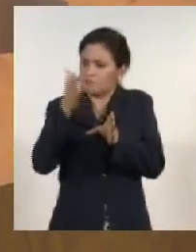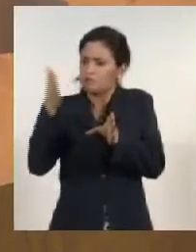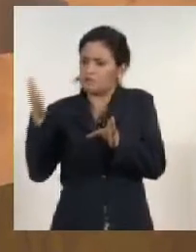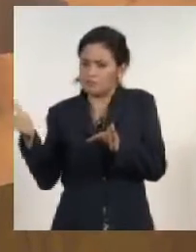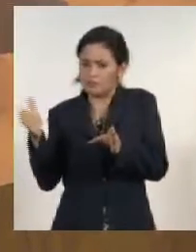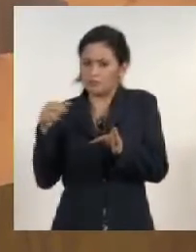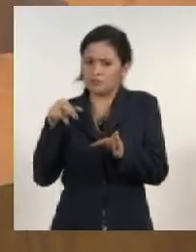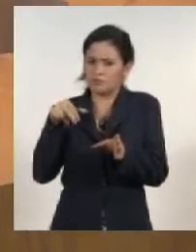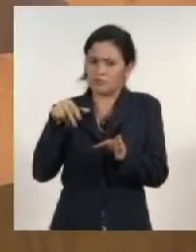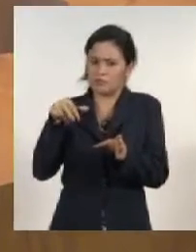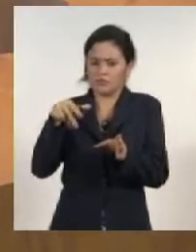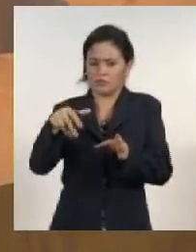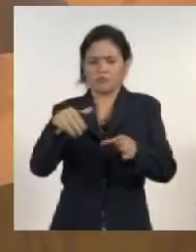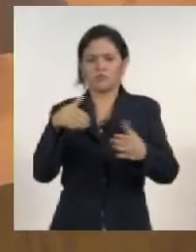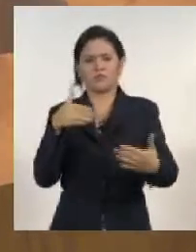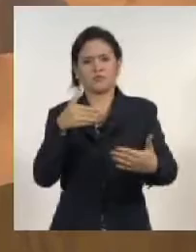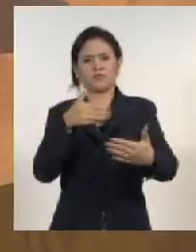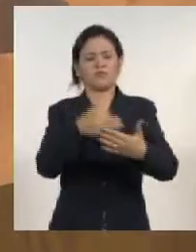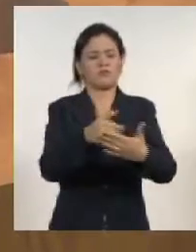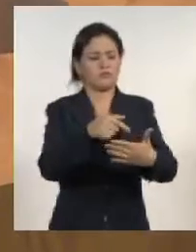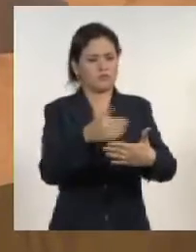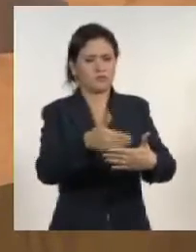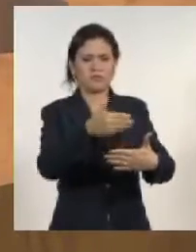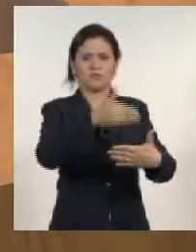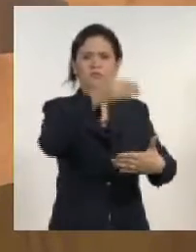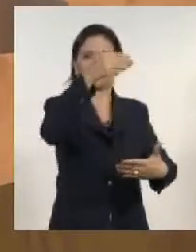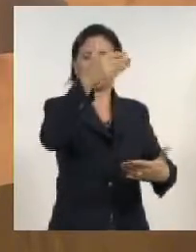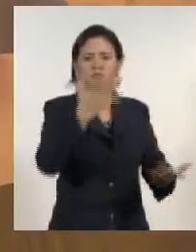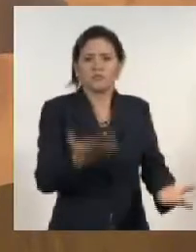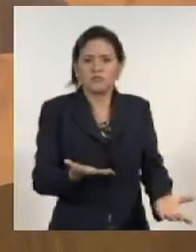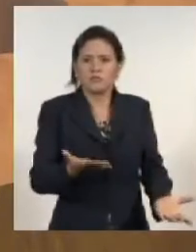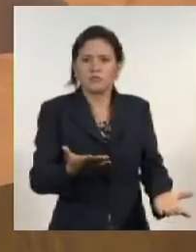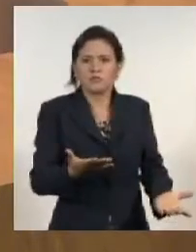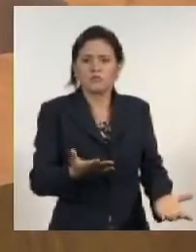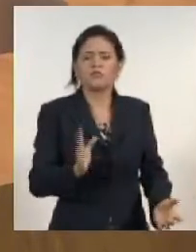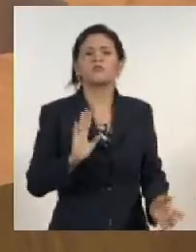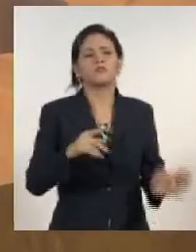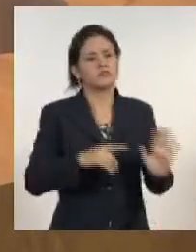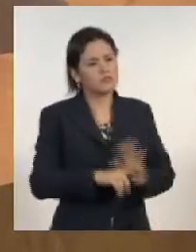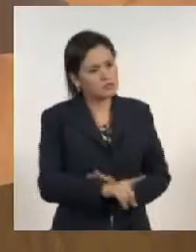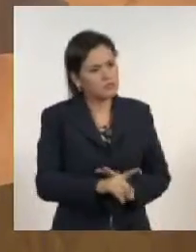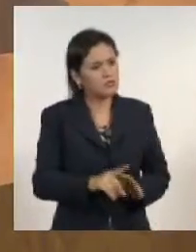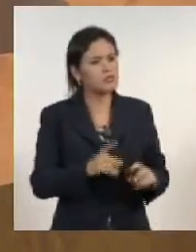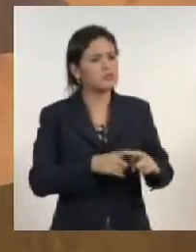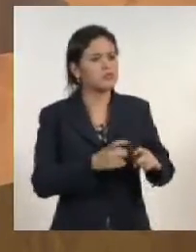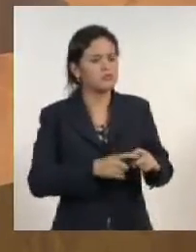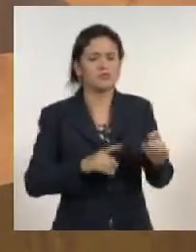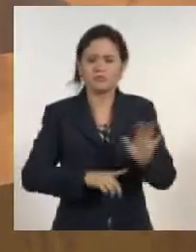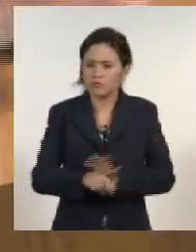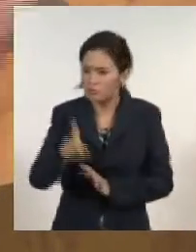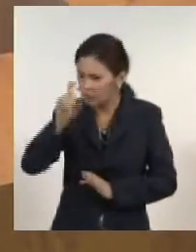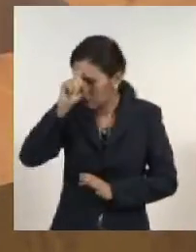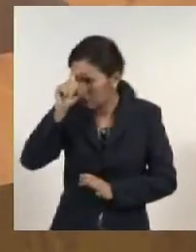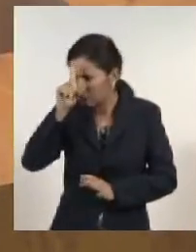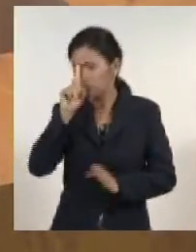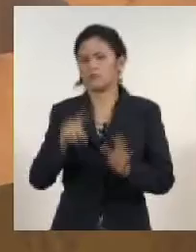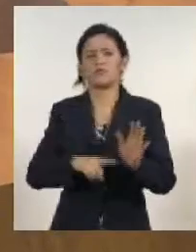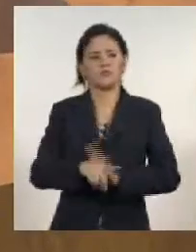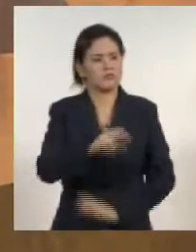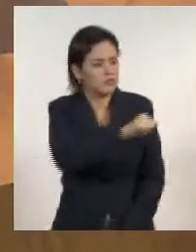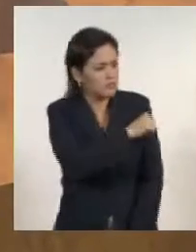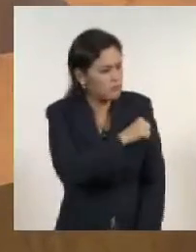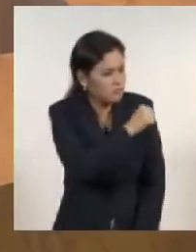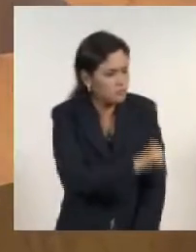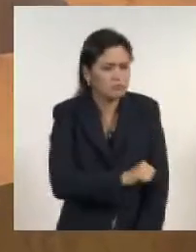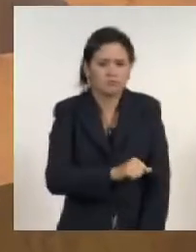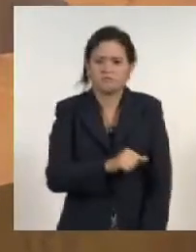um pouquinho, tinha uma parede de gesso. Até agora, já perguntei para engenheiro, perguntei para médico, perguntei para enfermeiro, perguntei para jornalista, ninguém